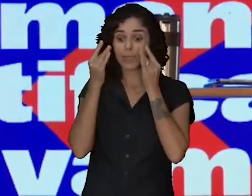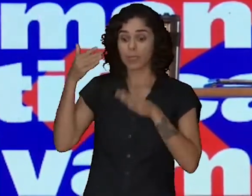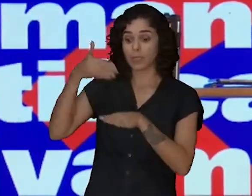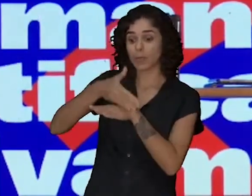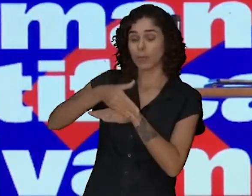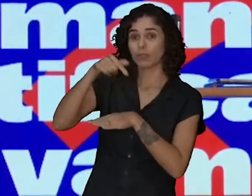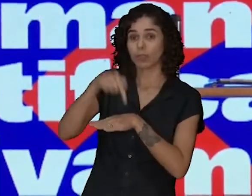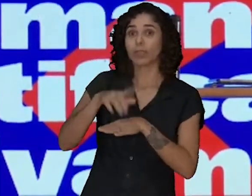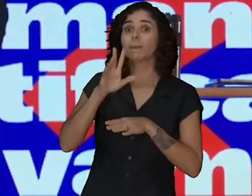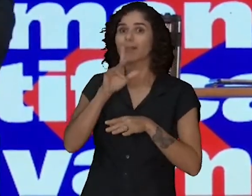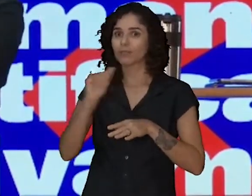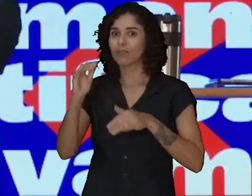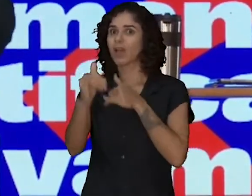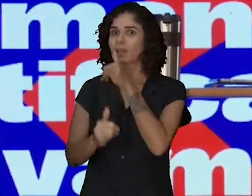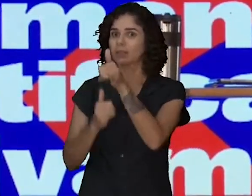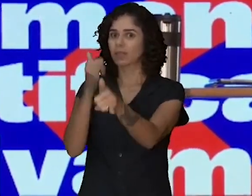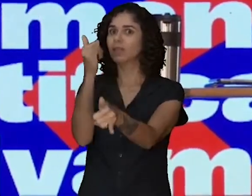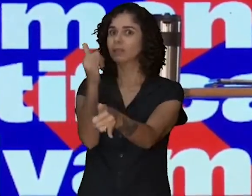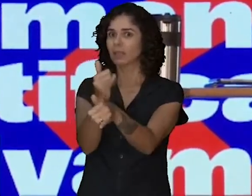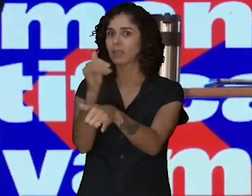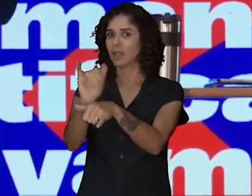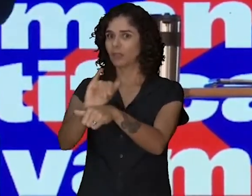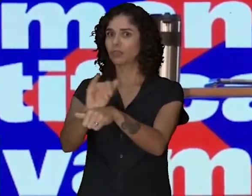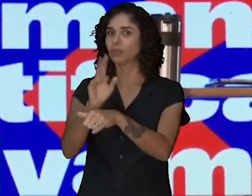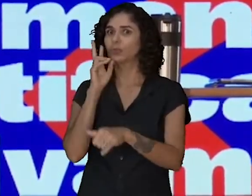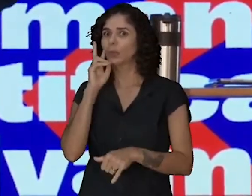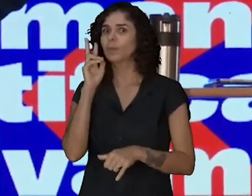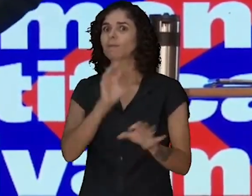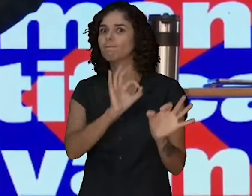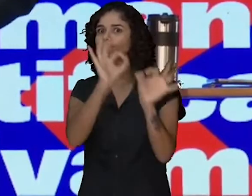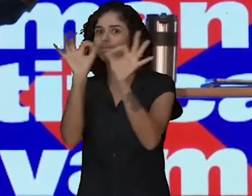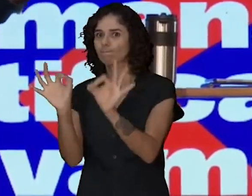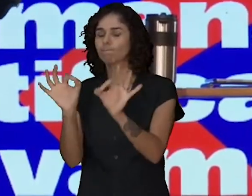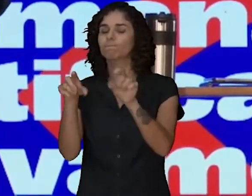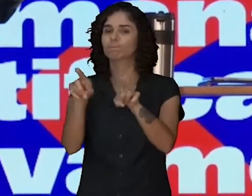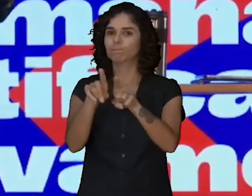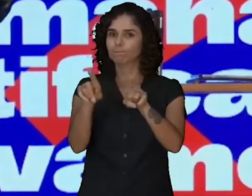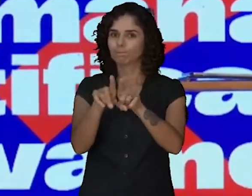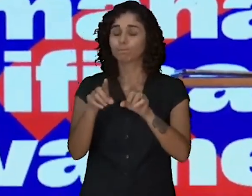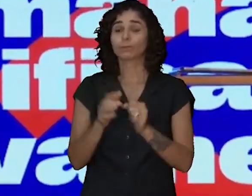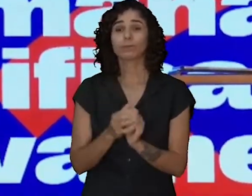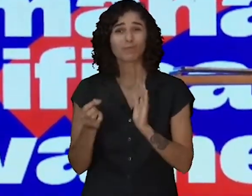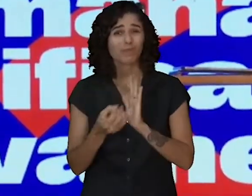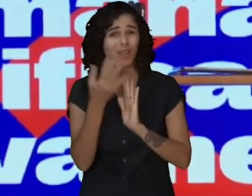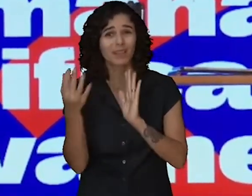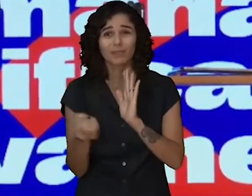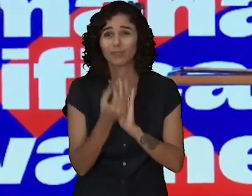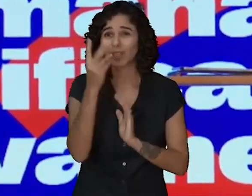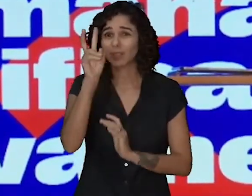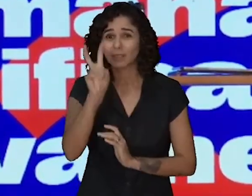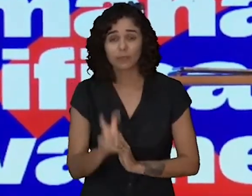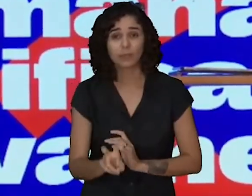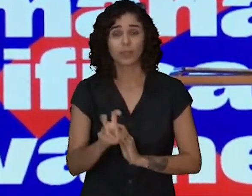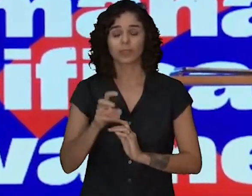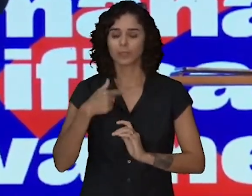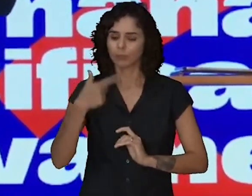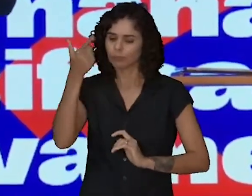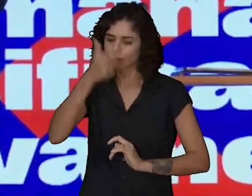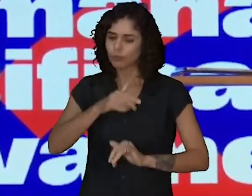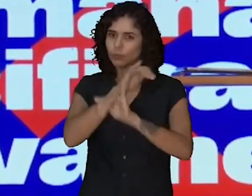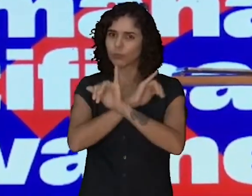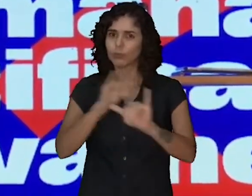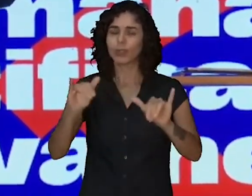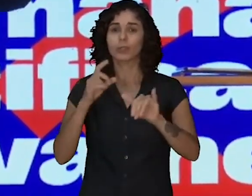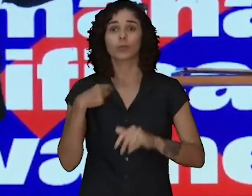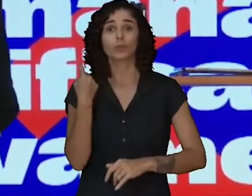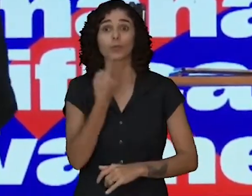nas mensagens quando forem postadas no YouTube. Muitas e muitas vezes nós estamos